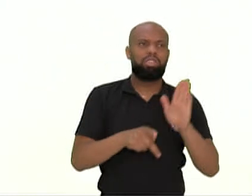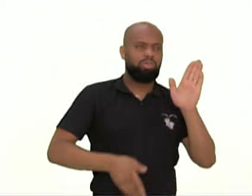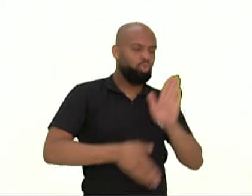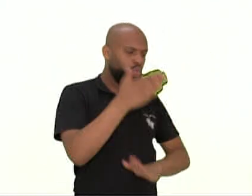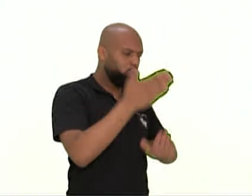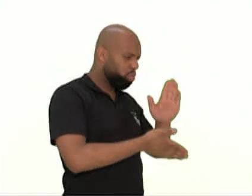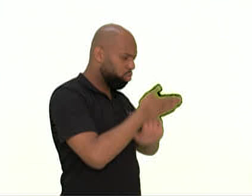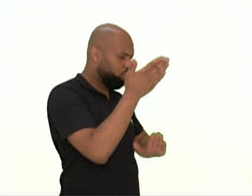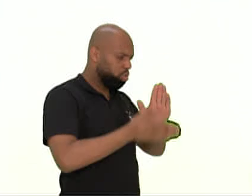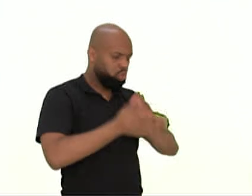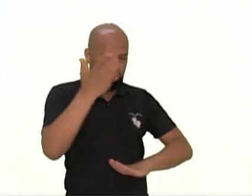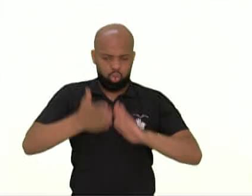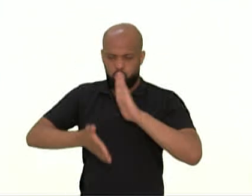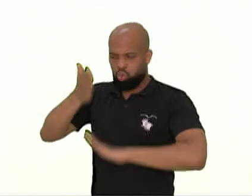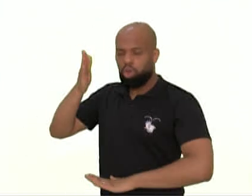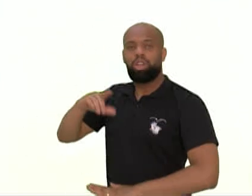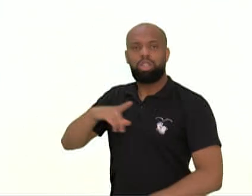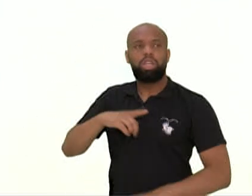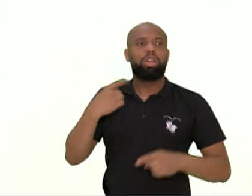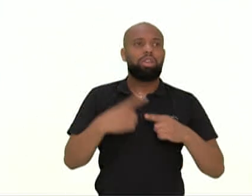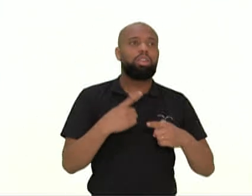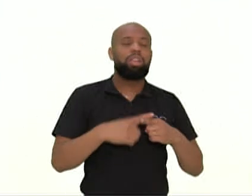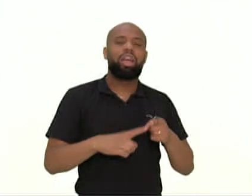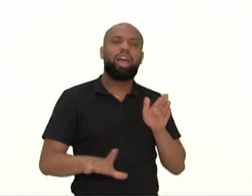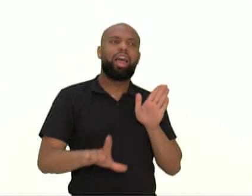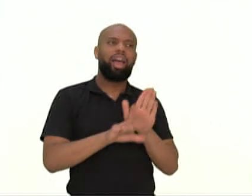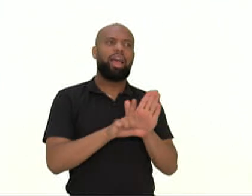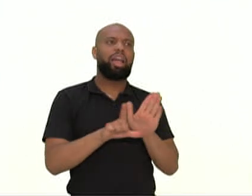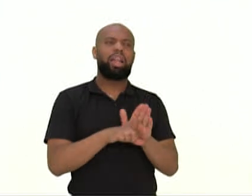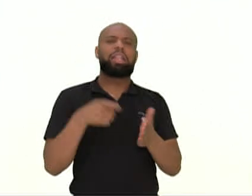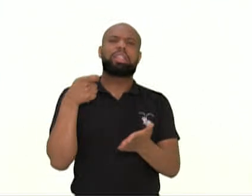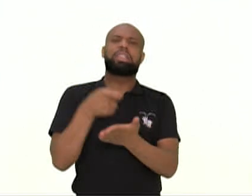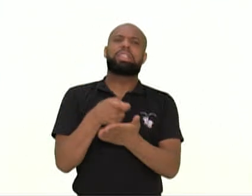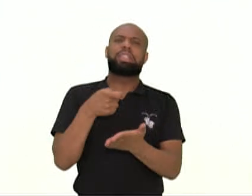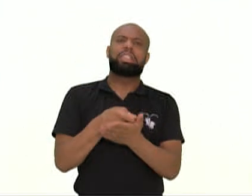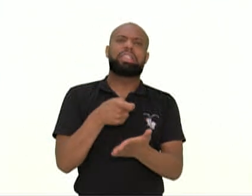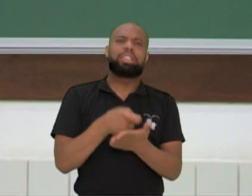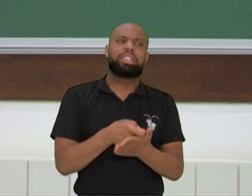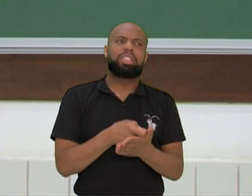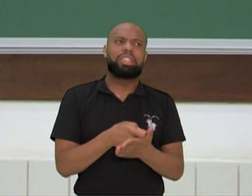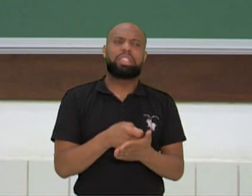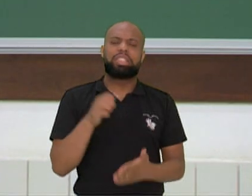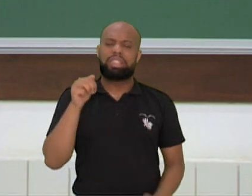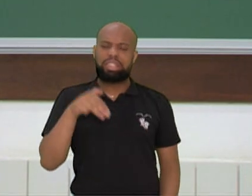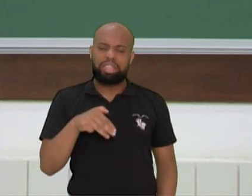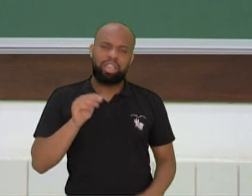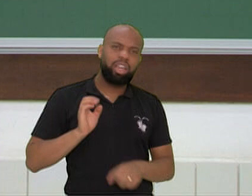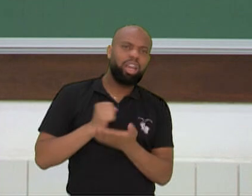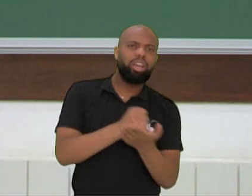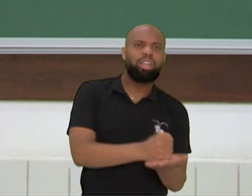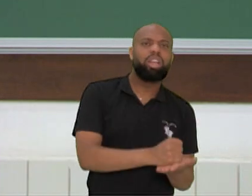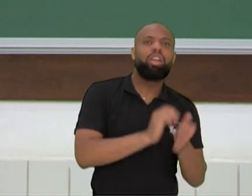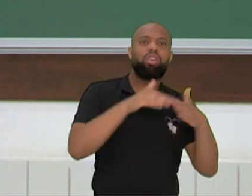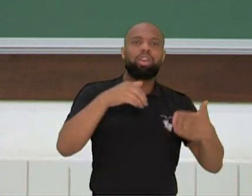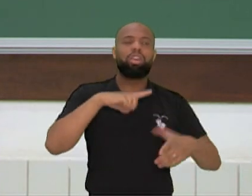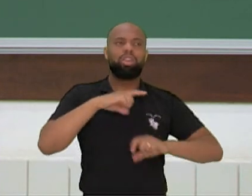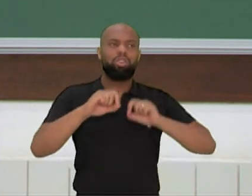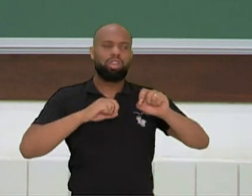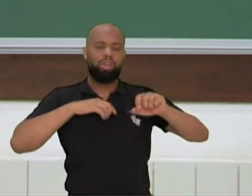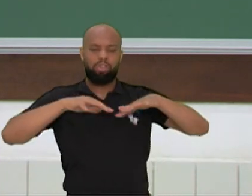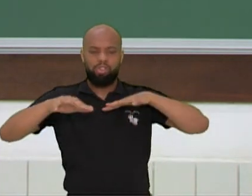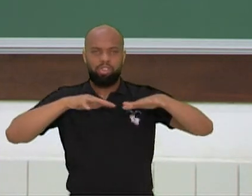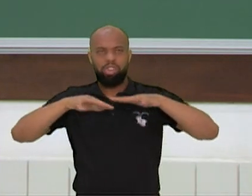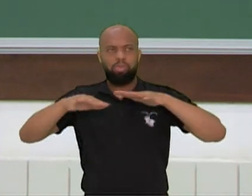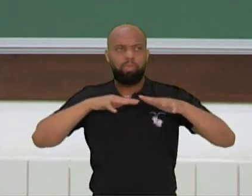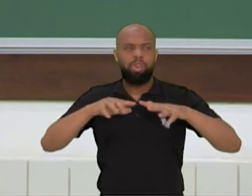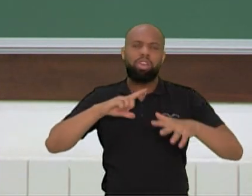dos escravos. Tá? Apesar da lei deixar mais dura a pena de quem ajudasse esses escravos, o movimento abolicionista vai ir mais firme em